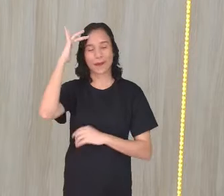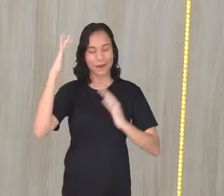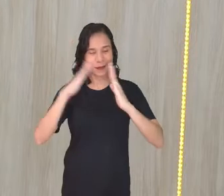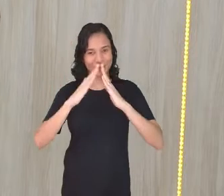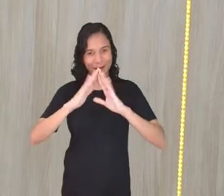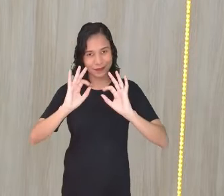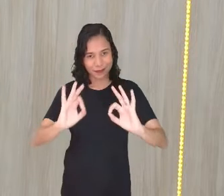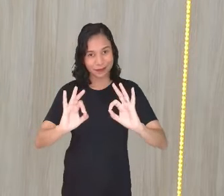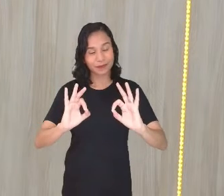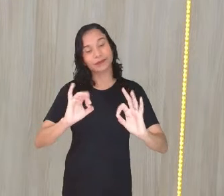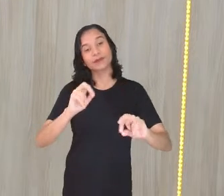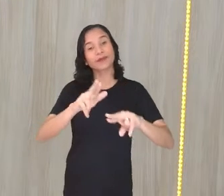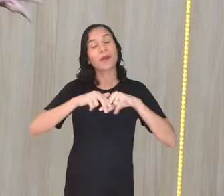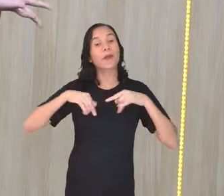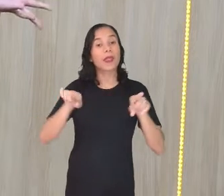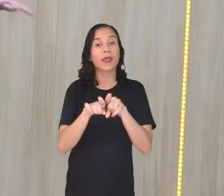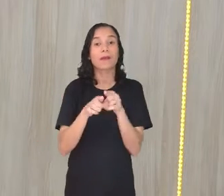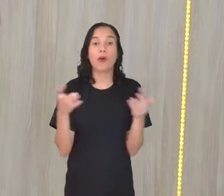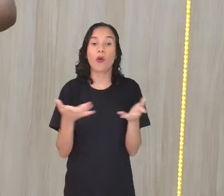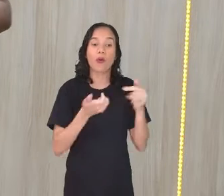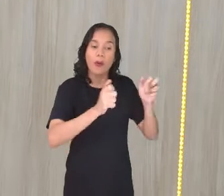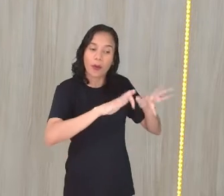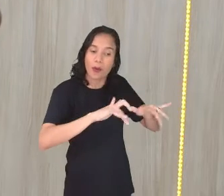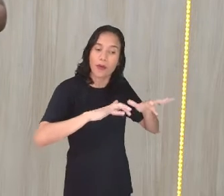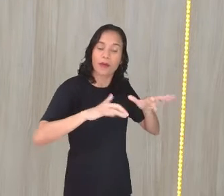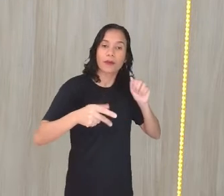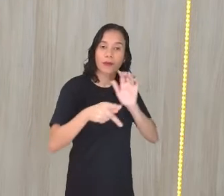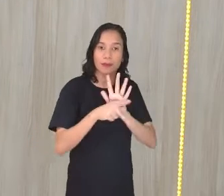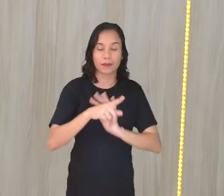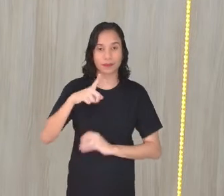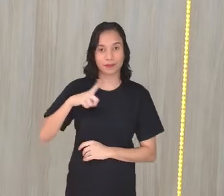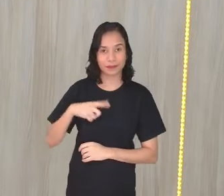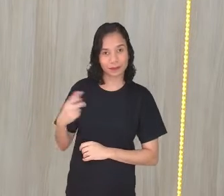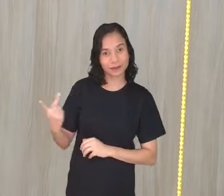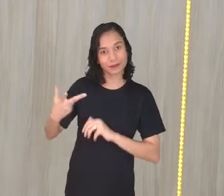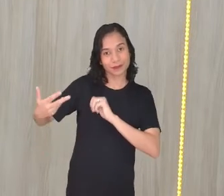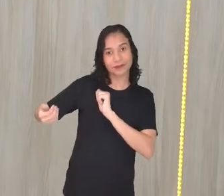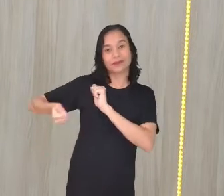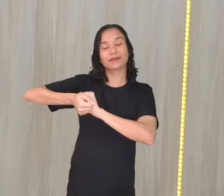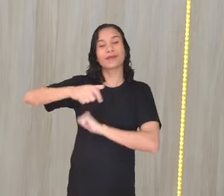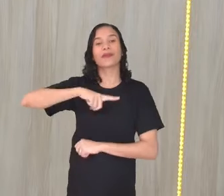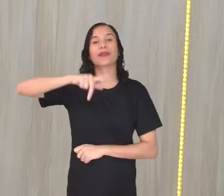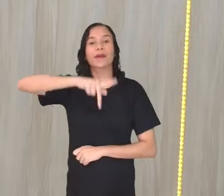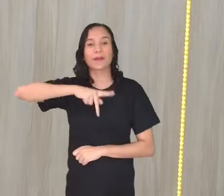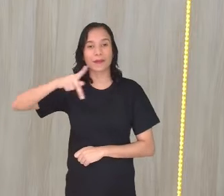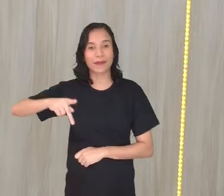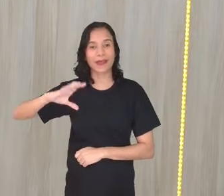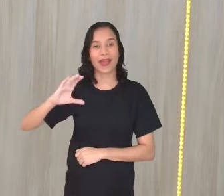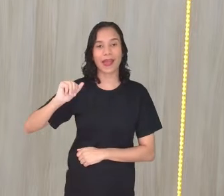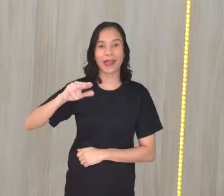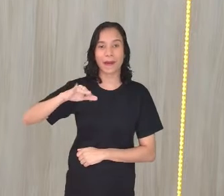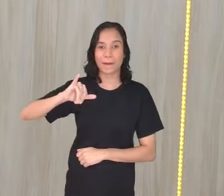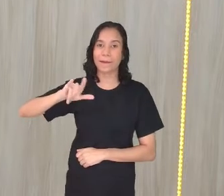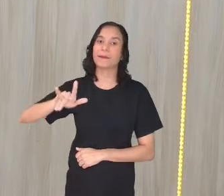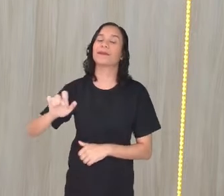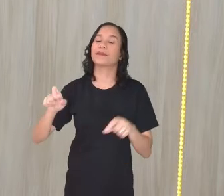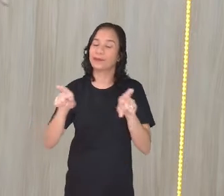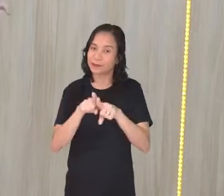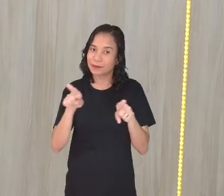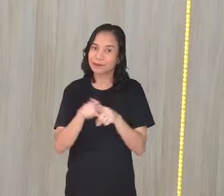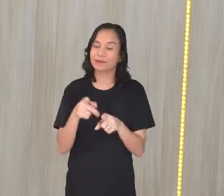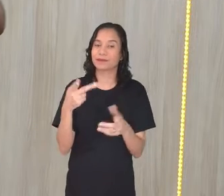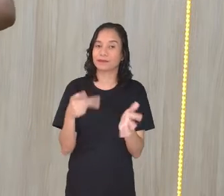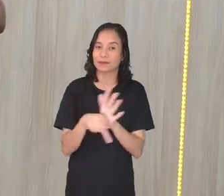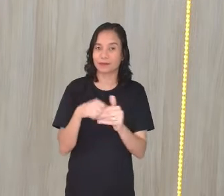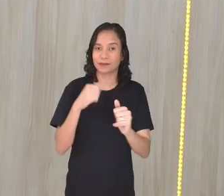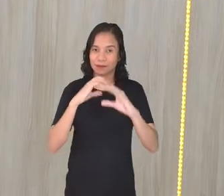certo? E no chat, aqui, do meu lado e do lado de Helena, a gente tem a professora Camille Borba, que também vai fazer a